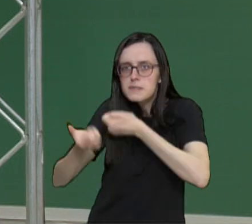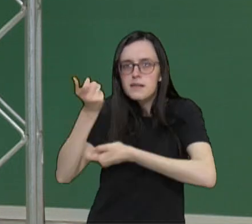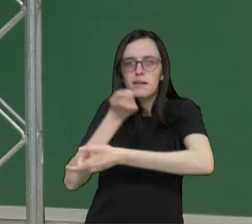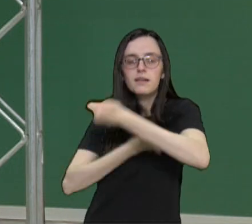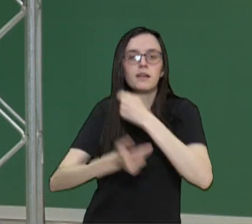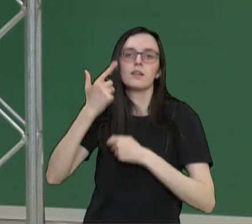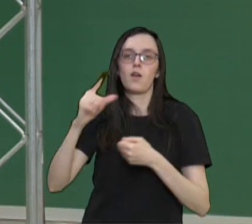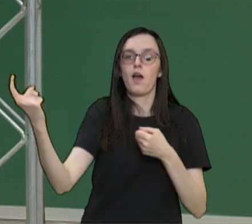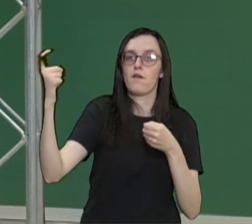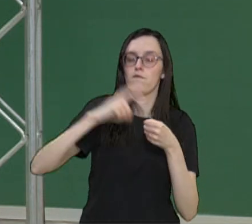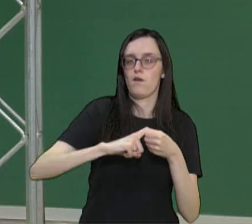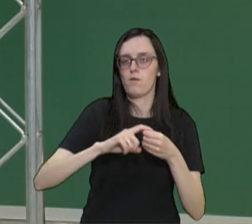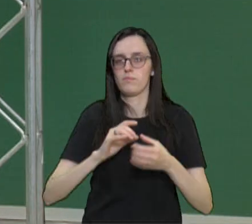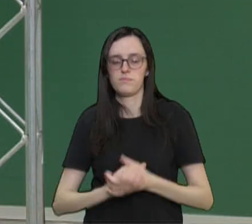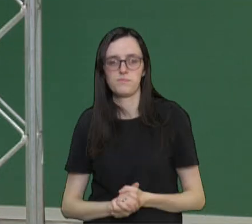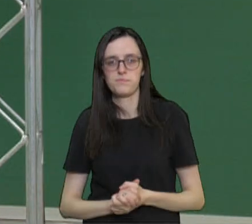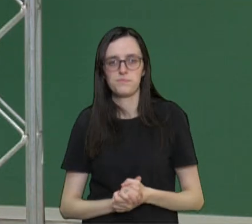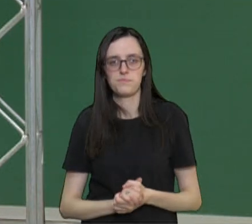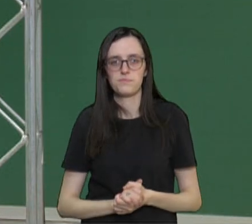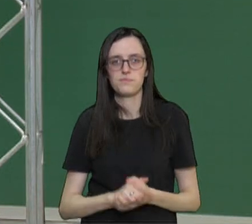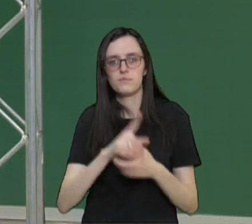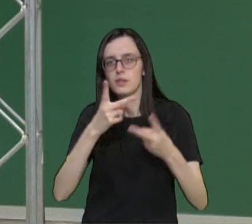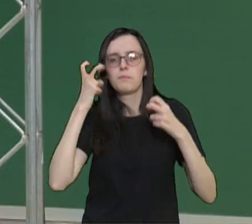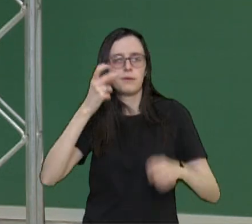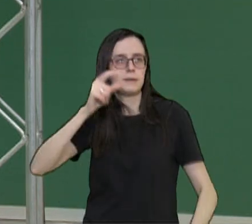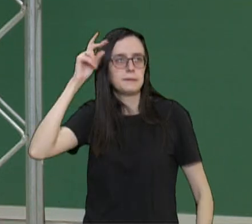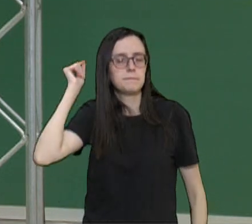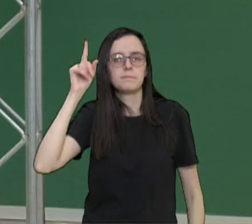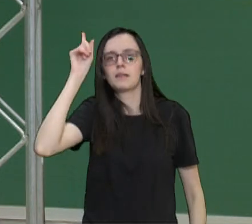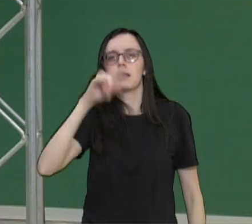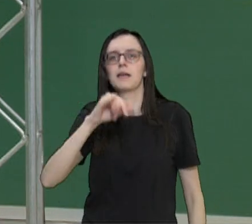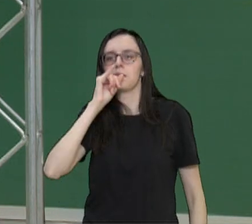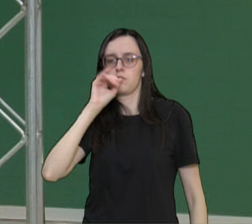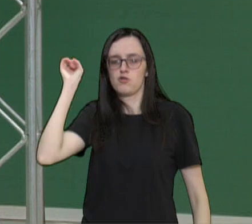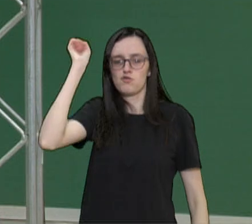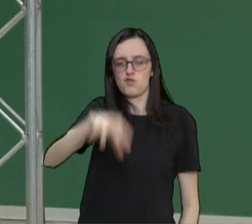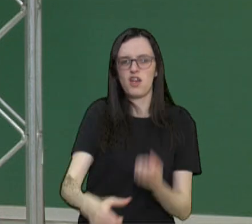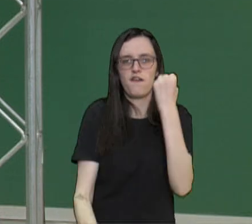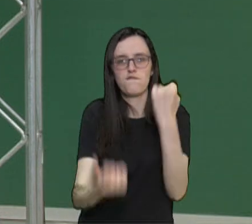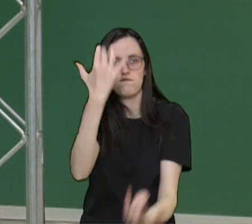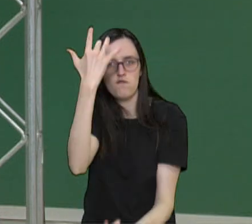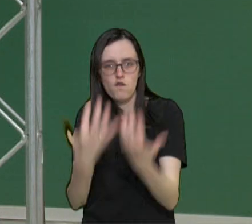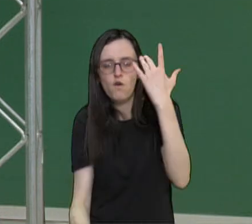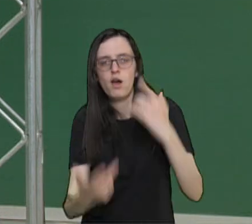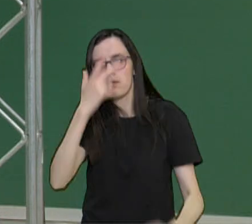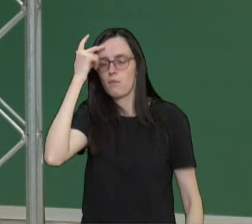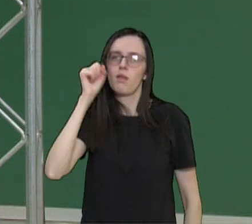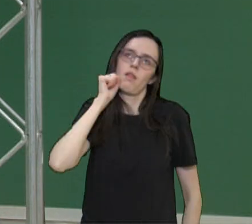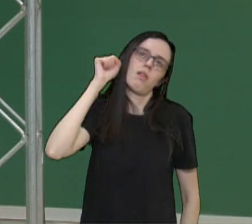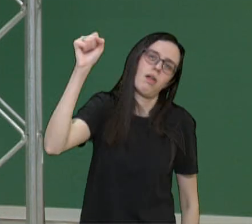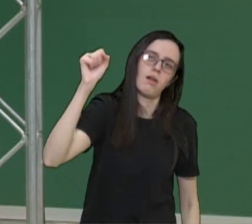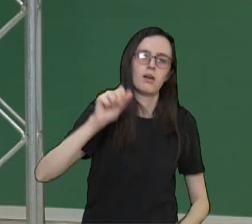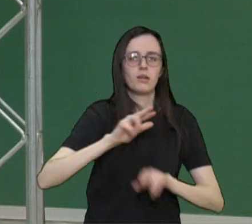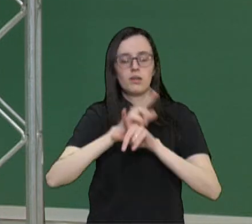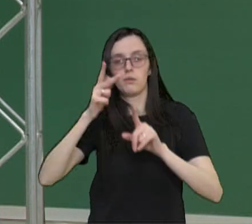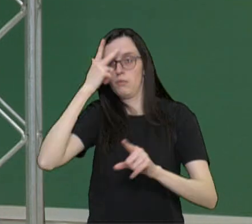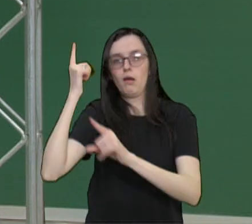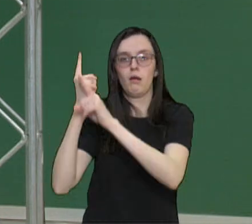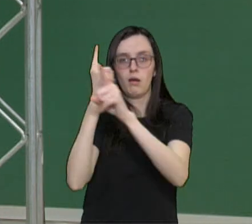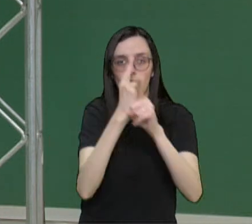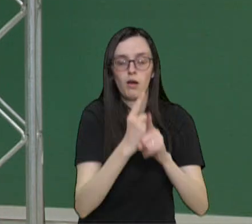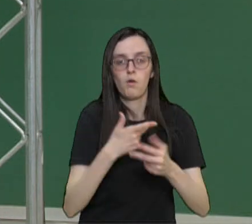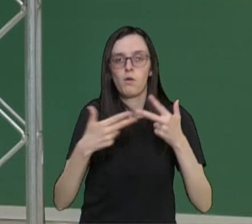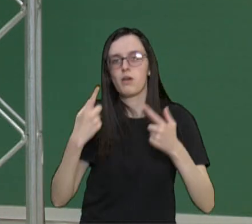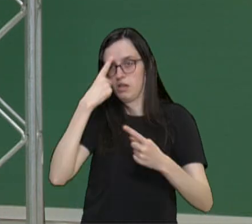muita coisa que vinha lá, tipo a Inquisição, gente para forca, para bruxa, muita gente que descobriu coisas,